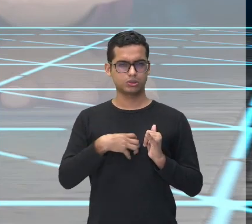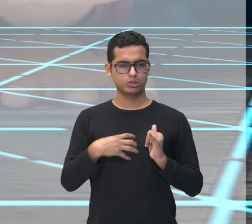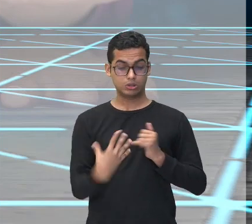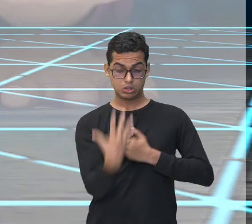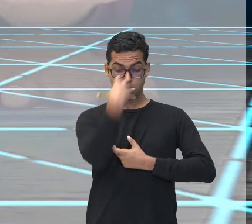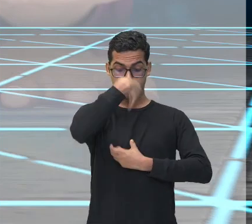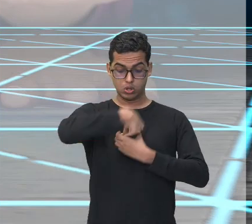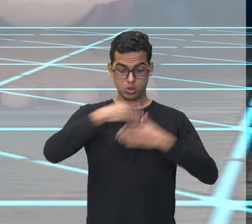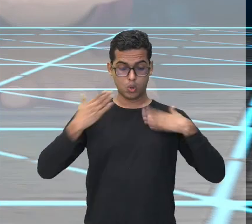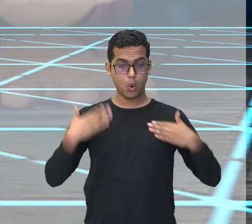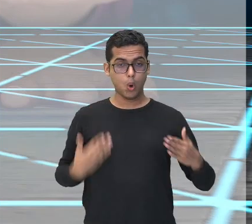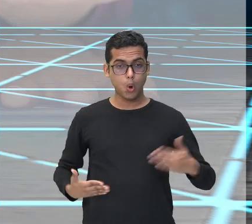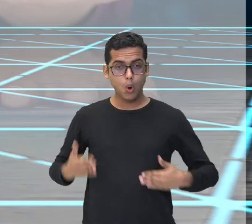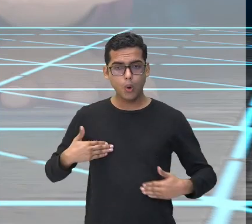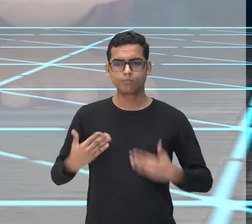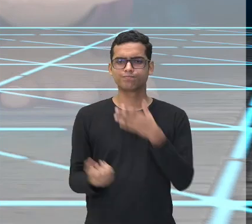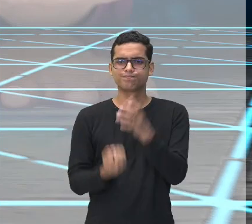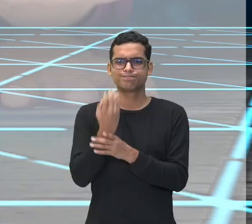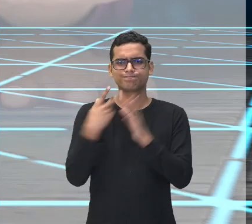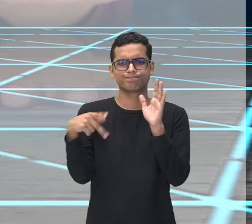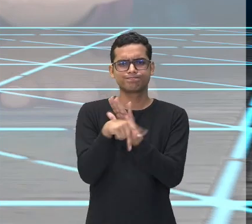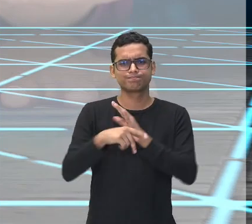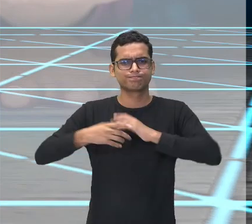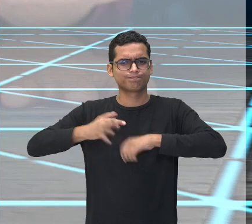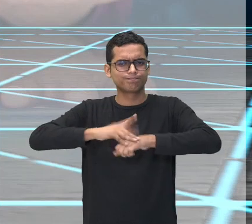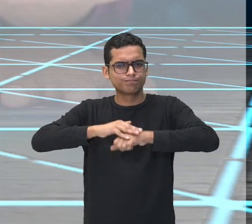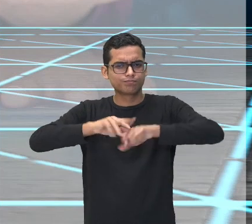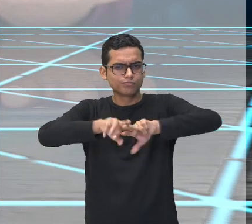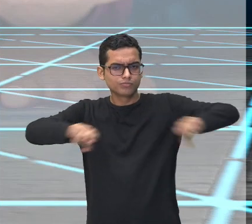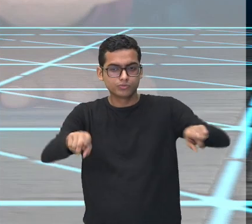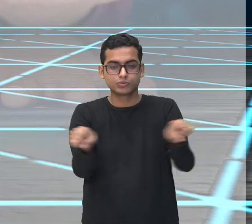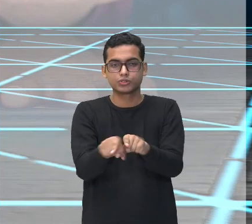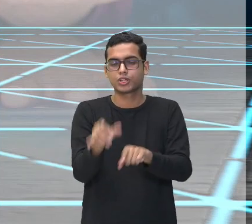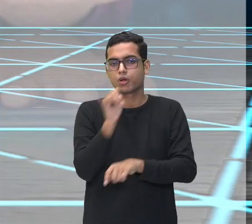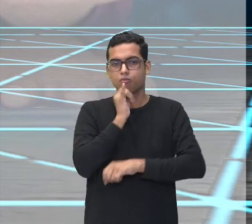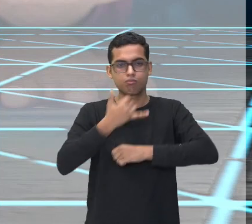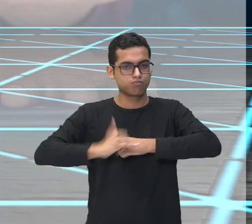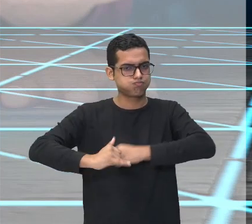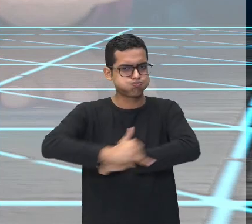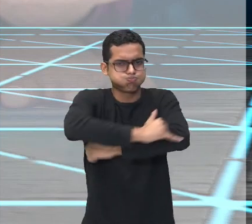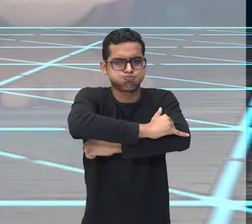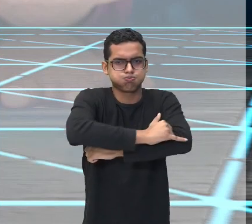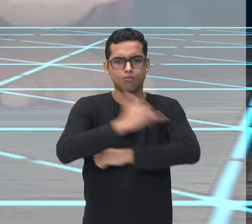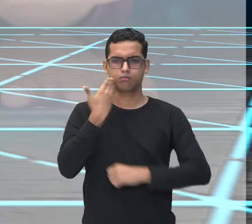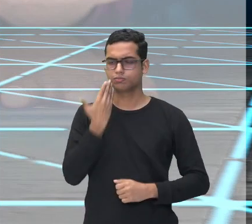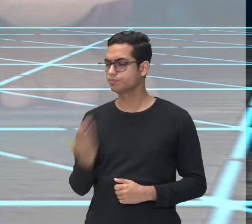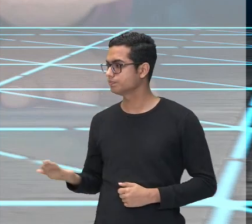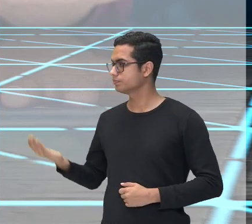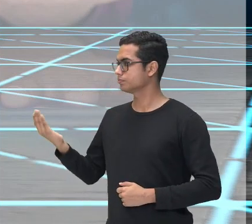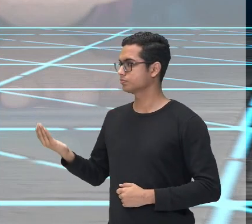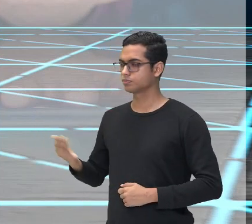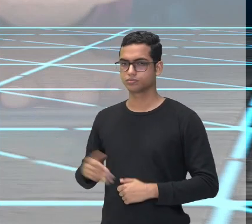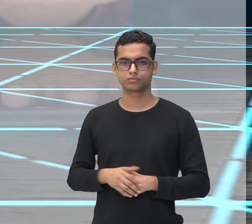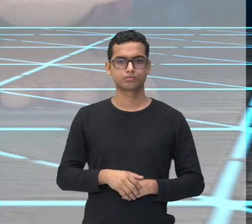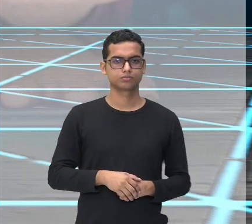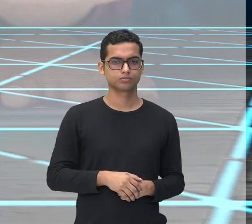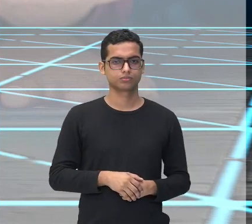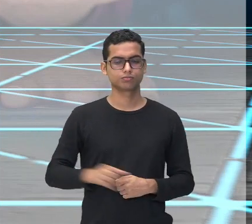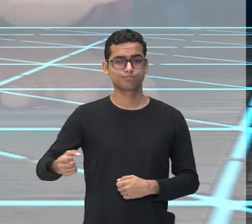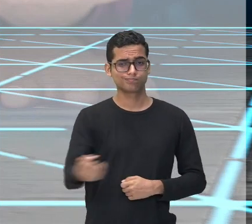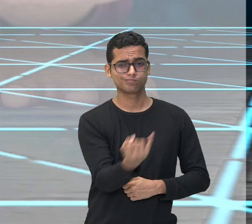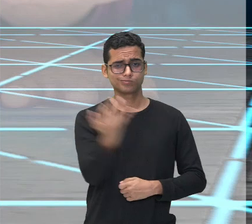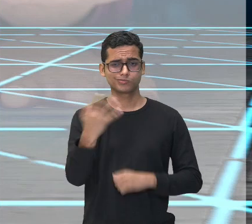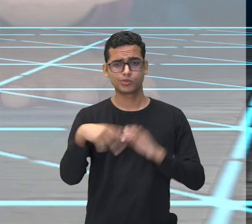gente conhece aqui como, por exemplo, a obesidade. A obesidade nada mais é do que o acúmulo excessivo de